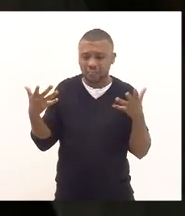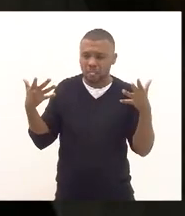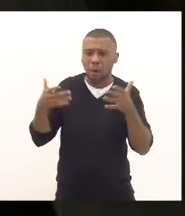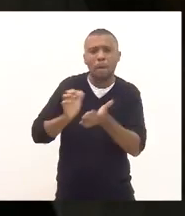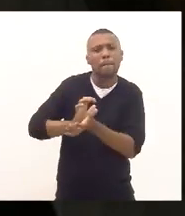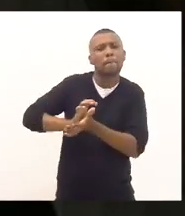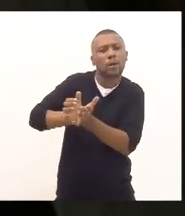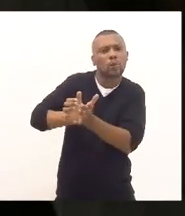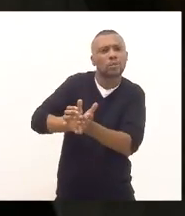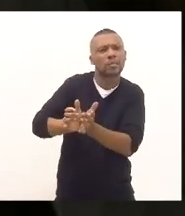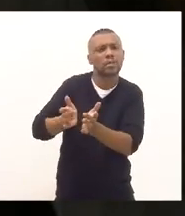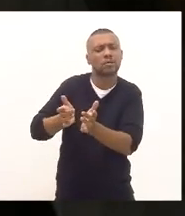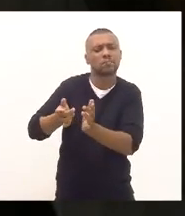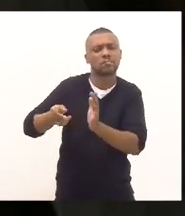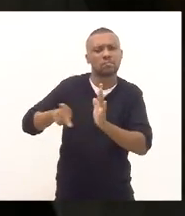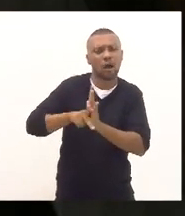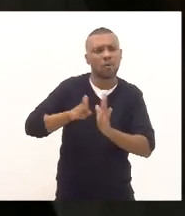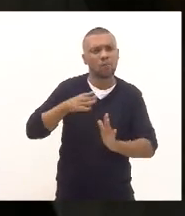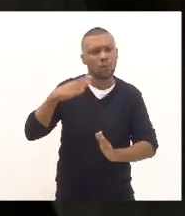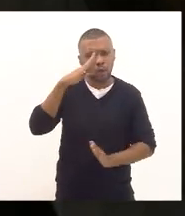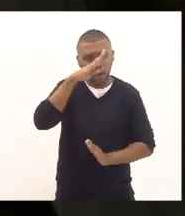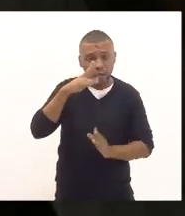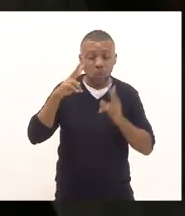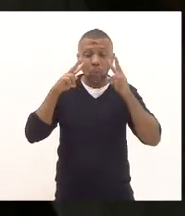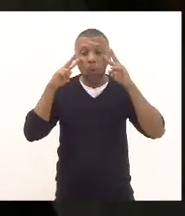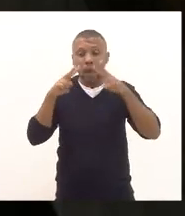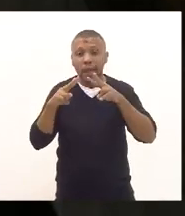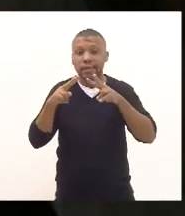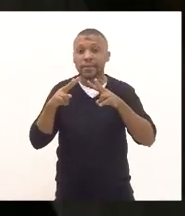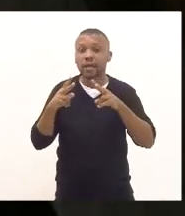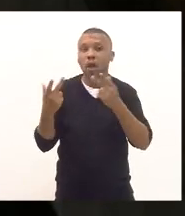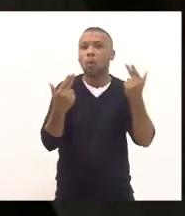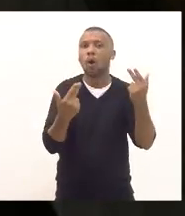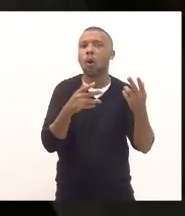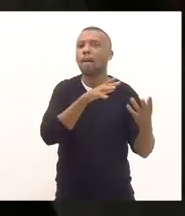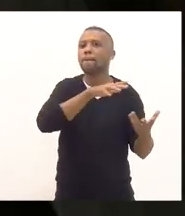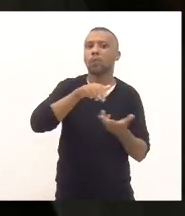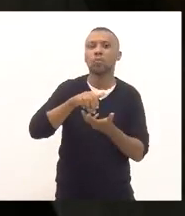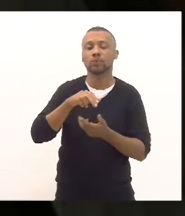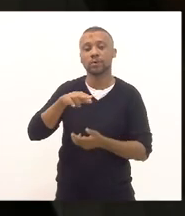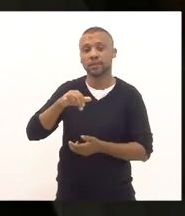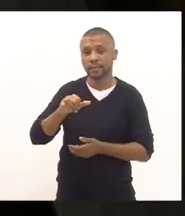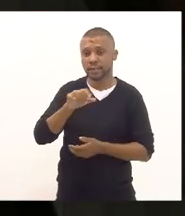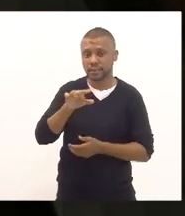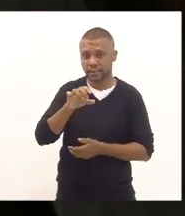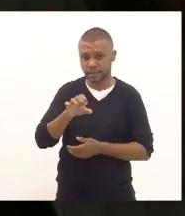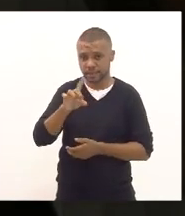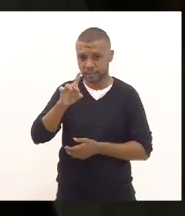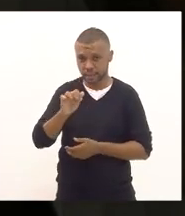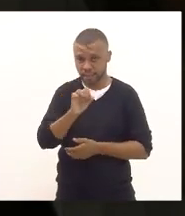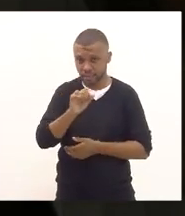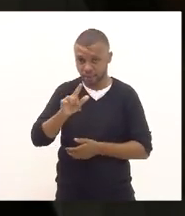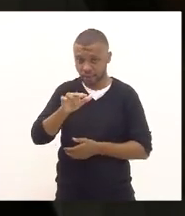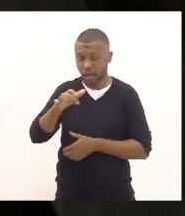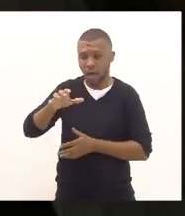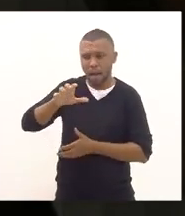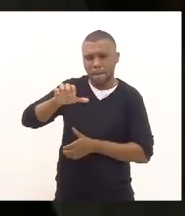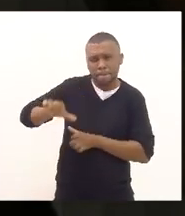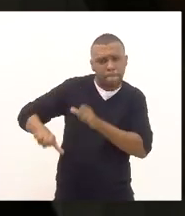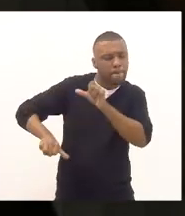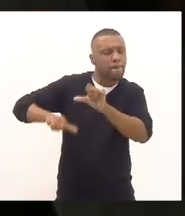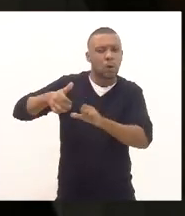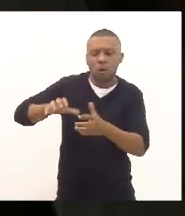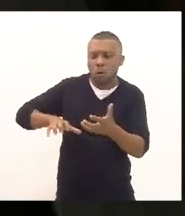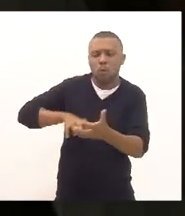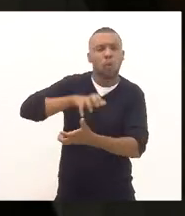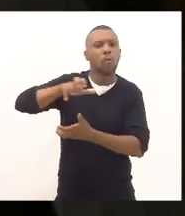deste senhor que não reconhece o que o mundo reconhece Nise da Silveira revolucionou a medicina psiquiátrica